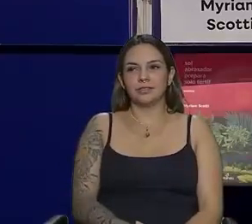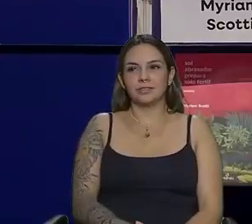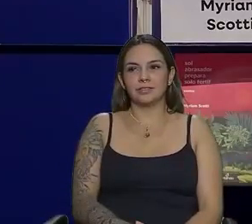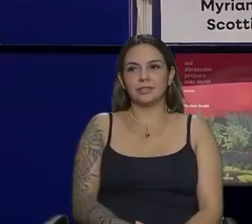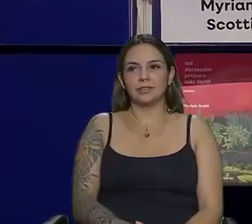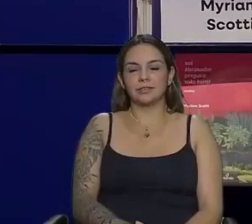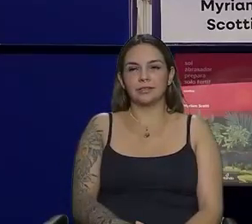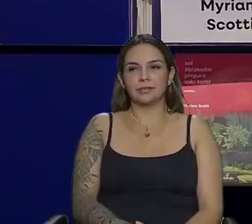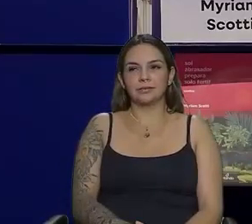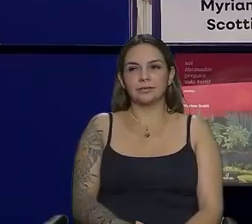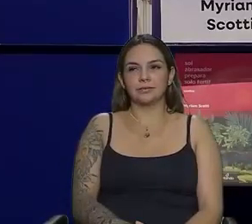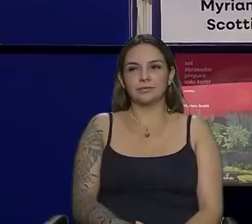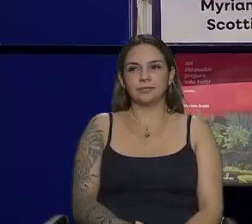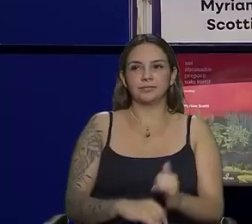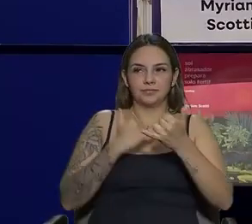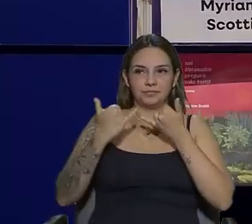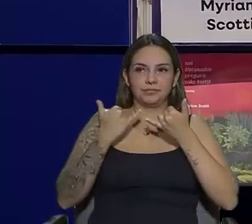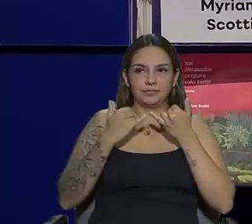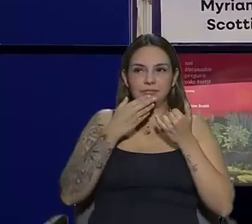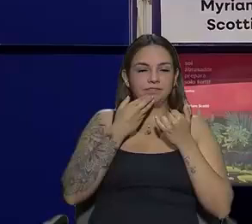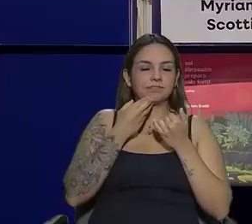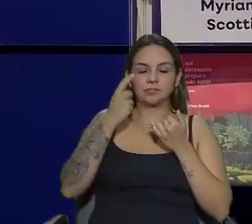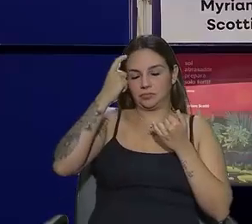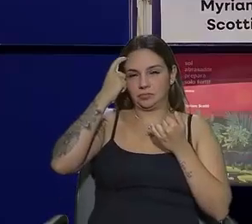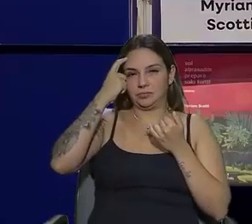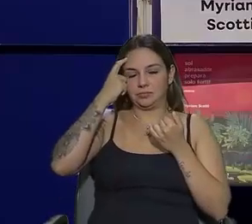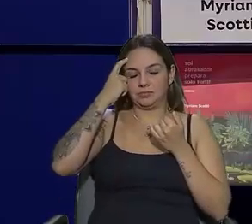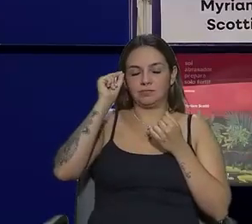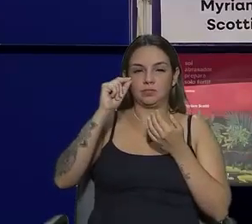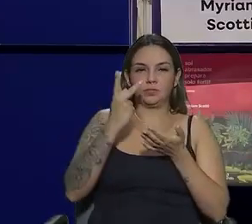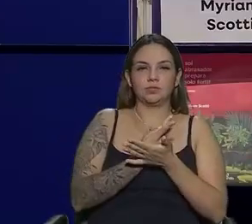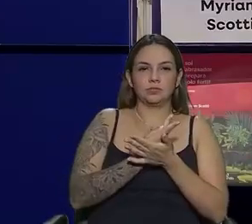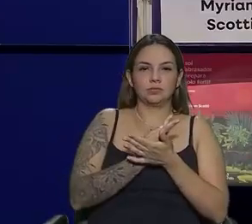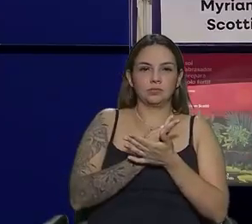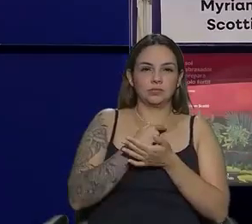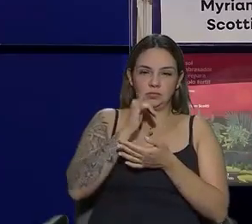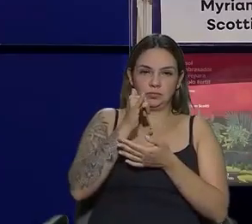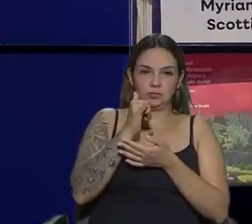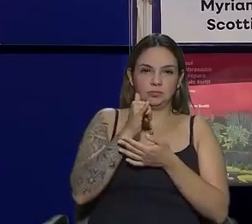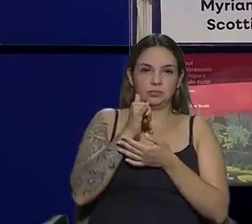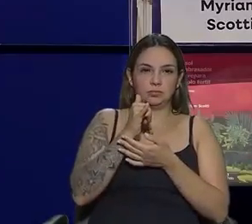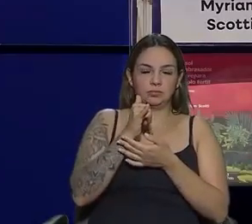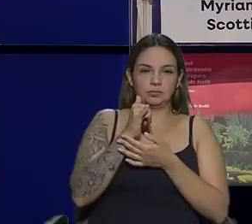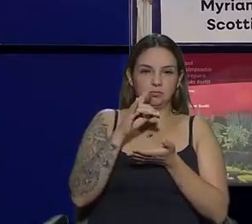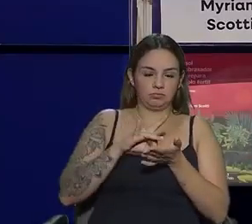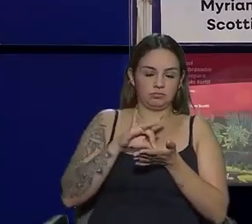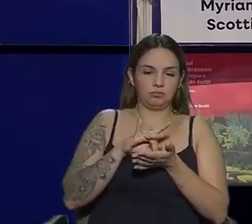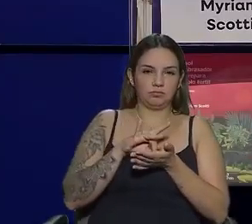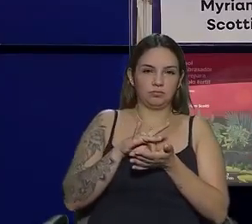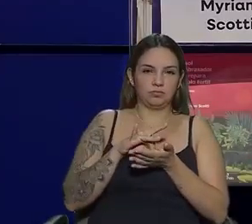também. Mas estou brincando, tá, gente? Então, pensando, o que acontece, que eu conto para mim, que foi um